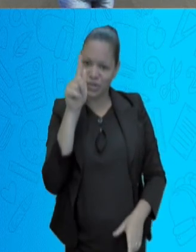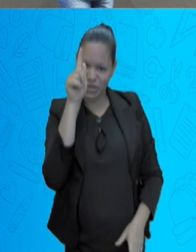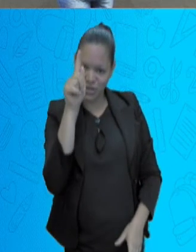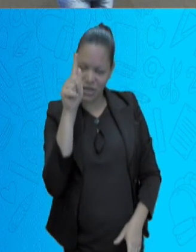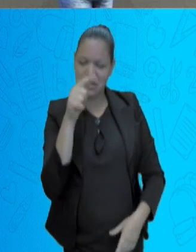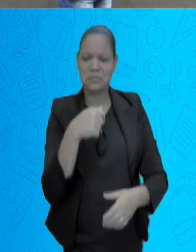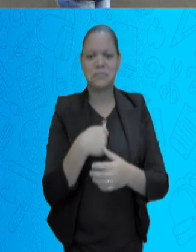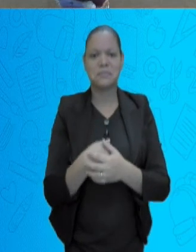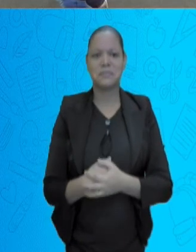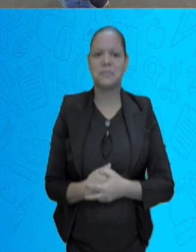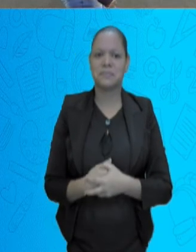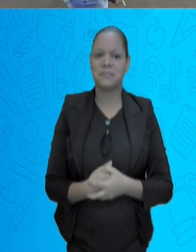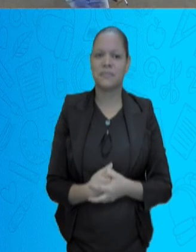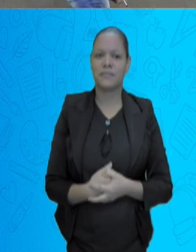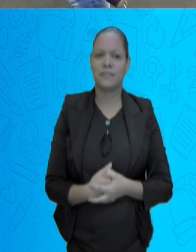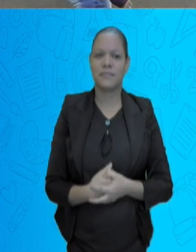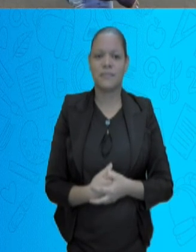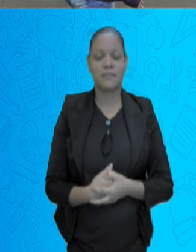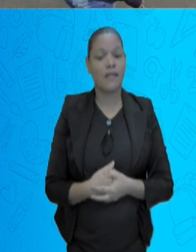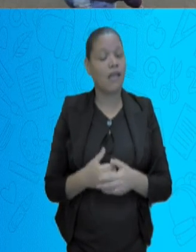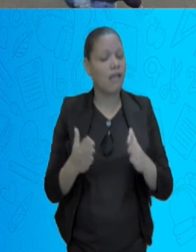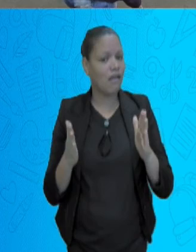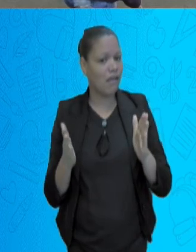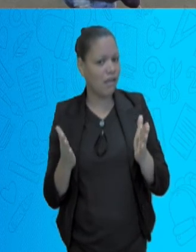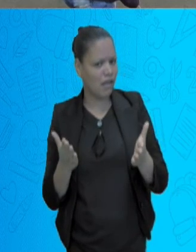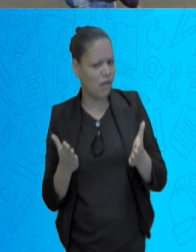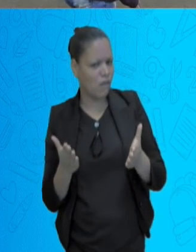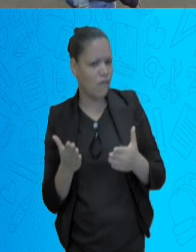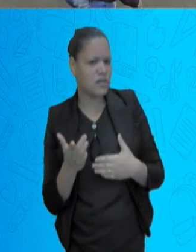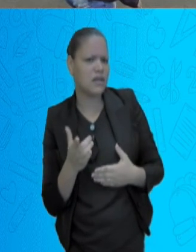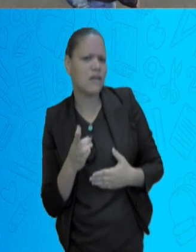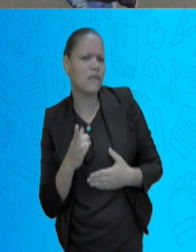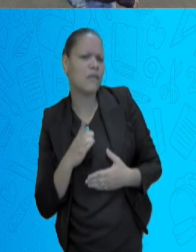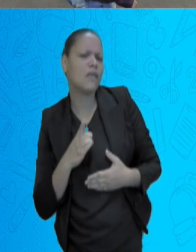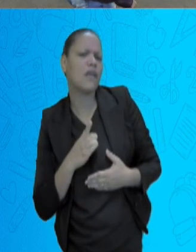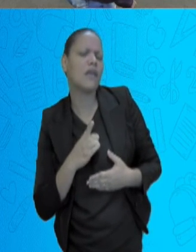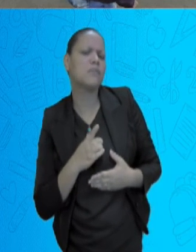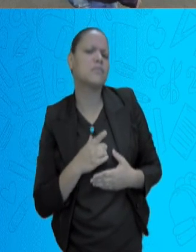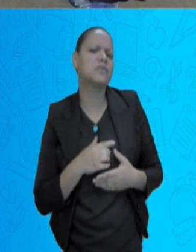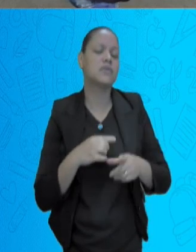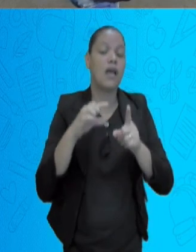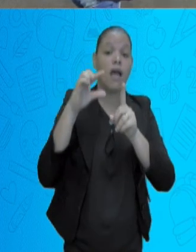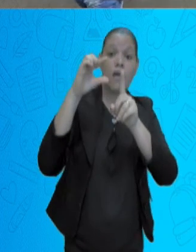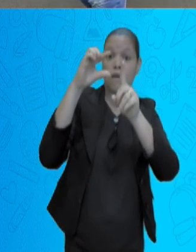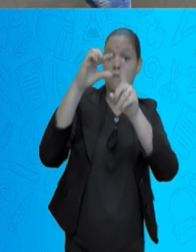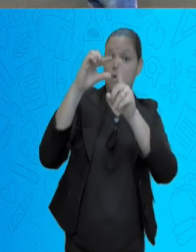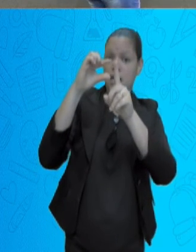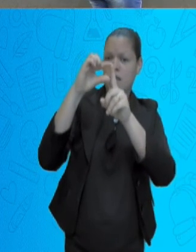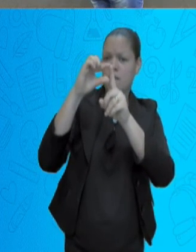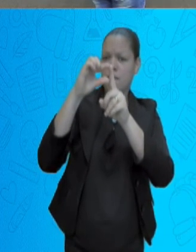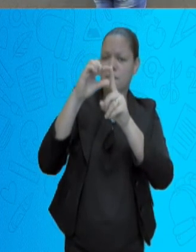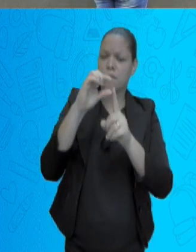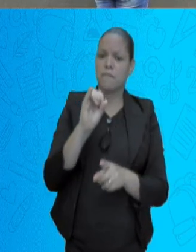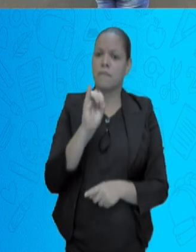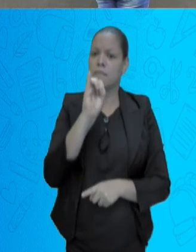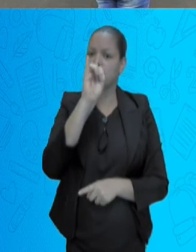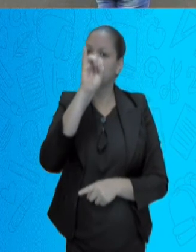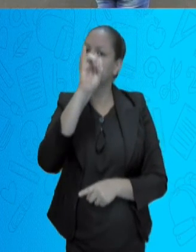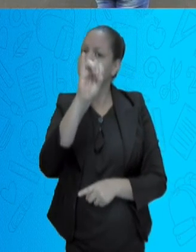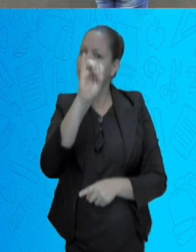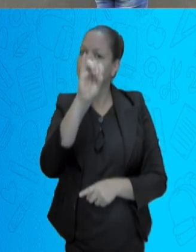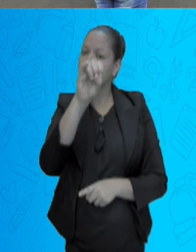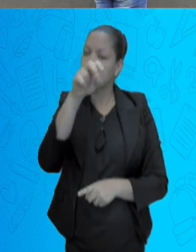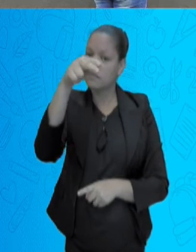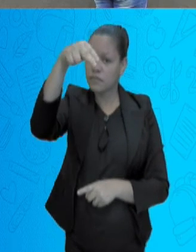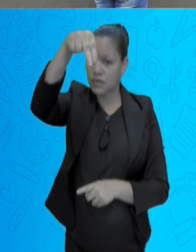e B. Agora eu tenho aqui, intensificam. Olha, eu tenho um T